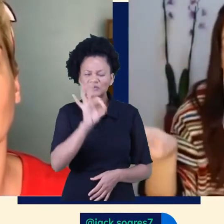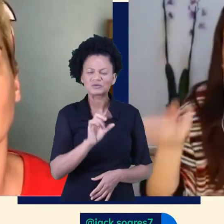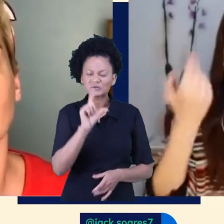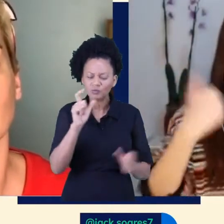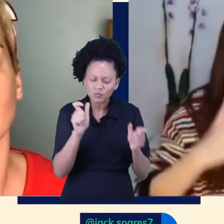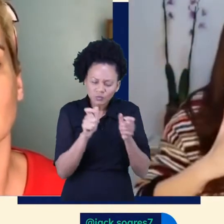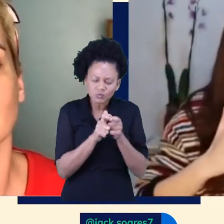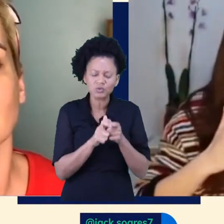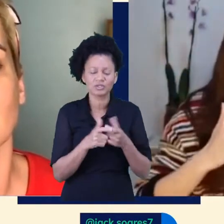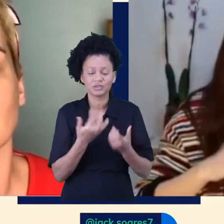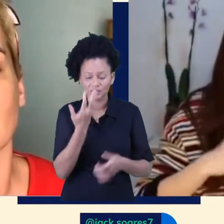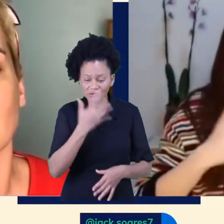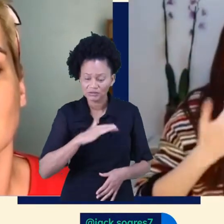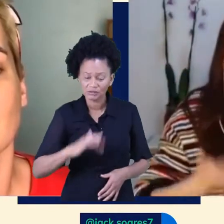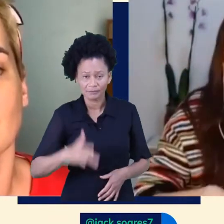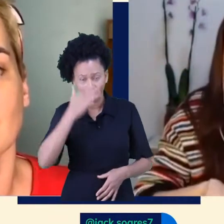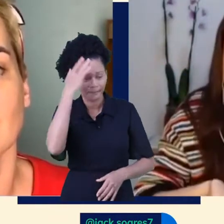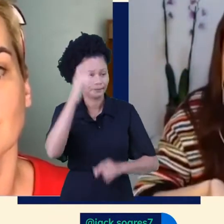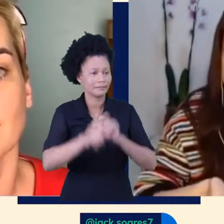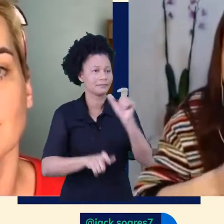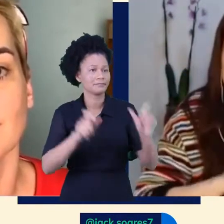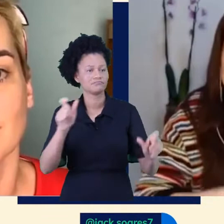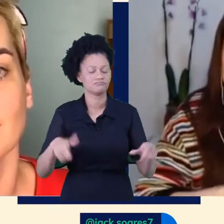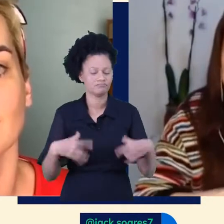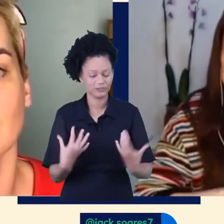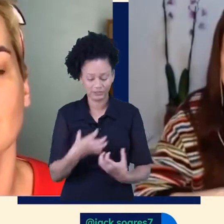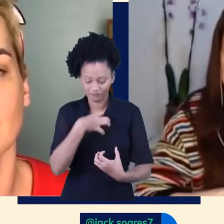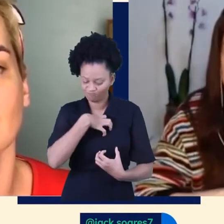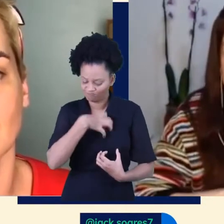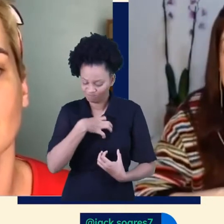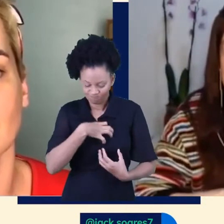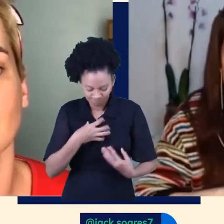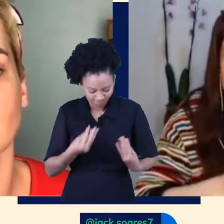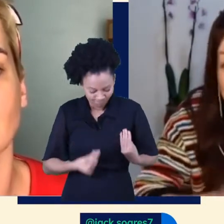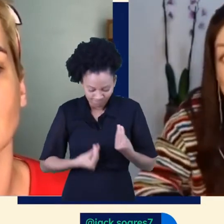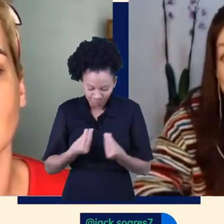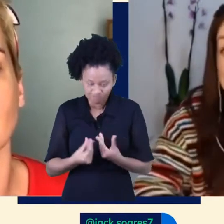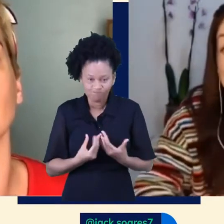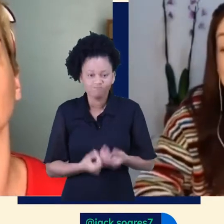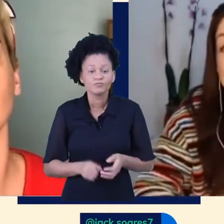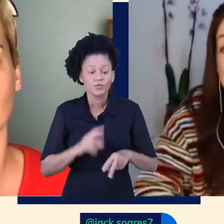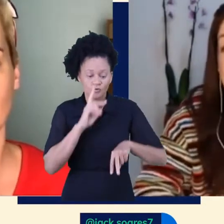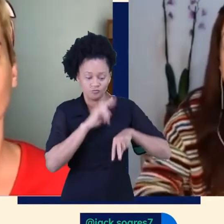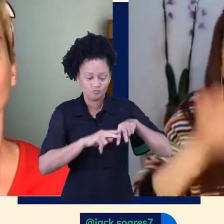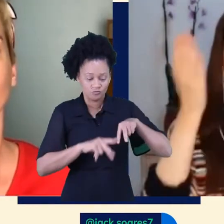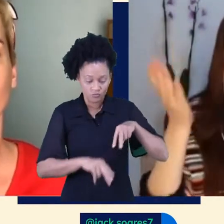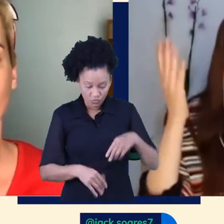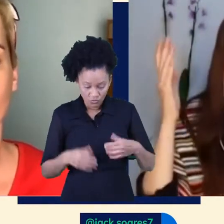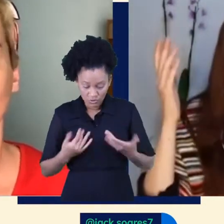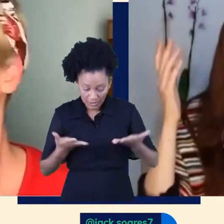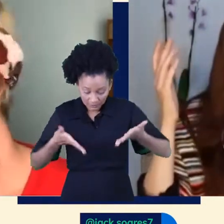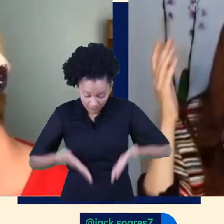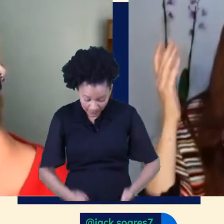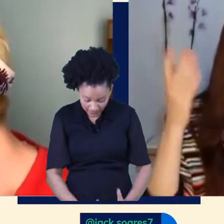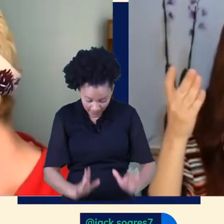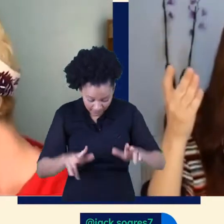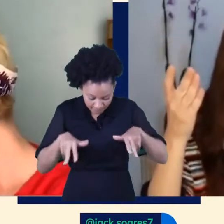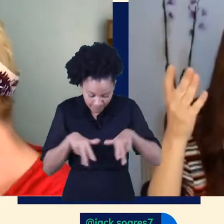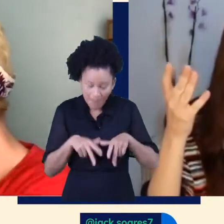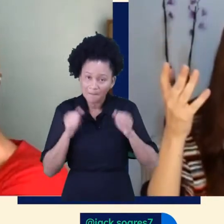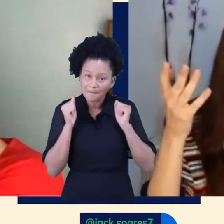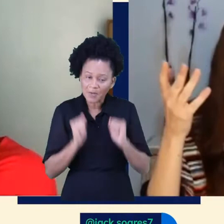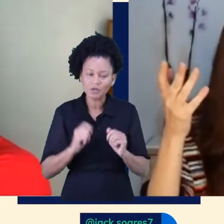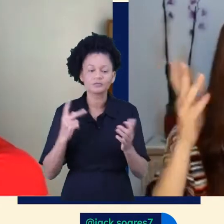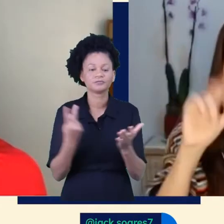pessoas, né, que não se identificam com esse gênero que foi atribuído no nascimento. Também pode acontecer. A Fafá leu uns livros